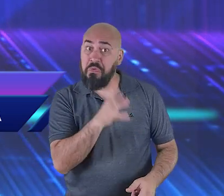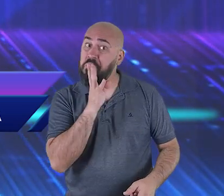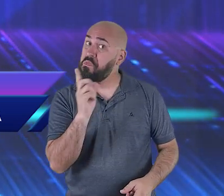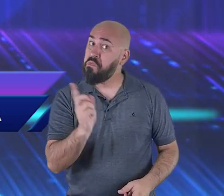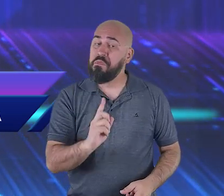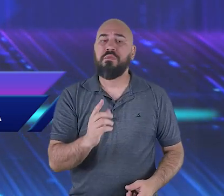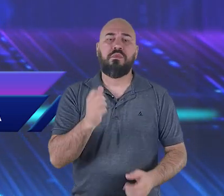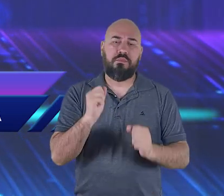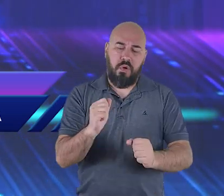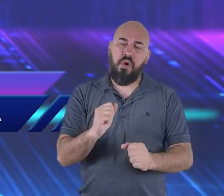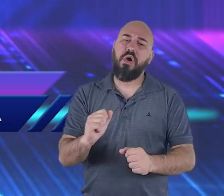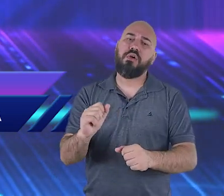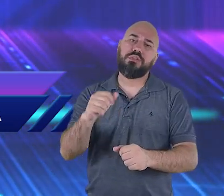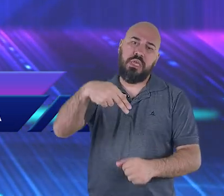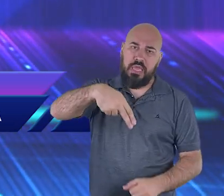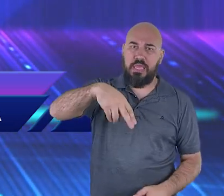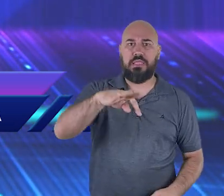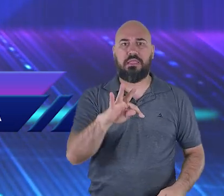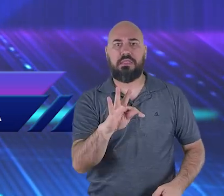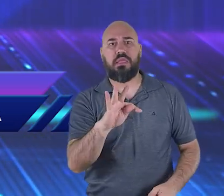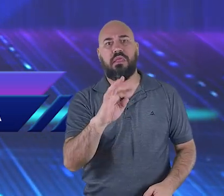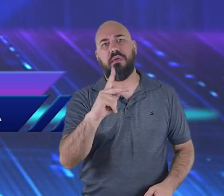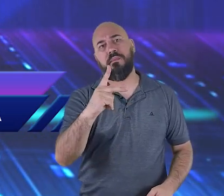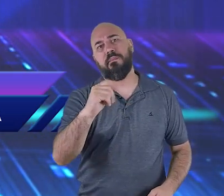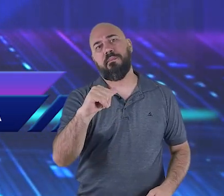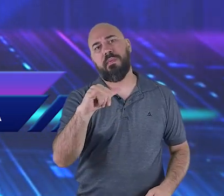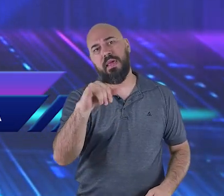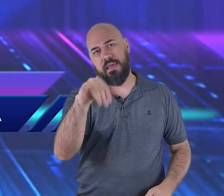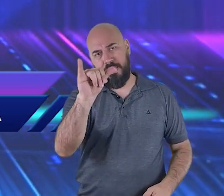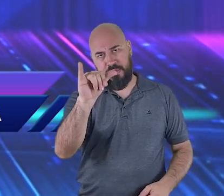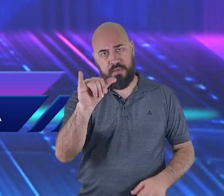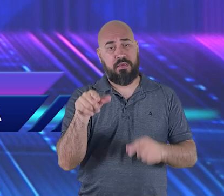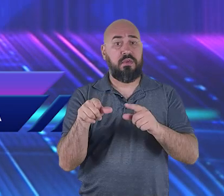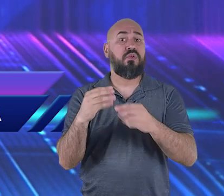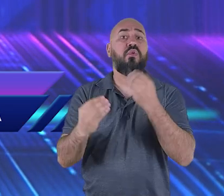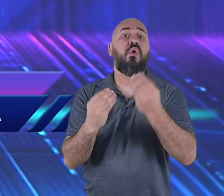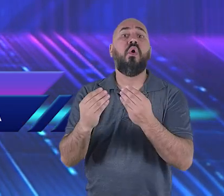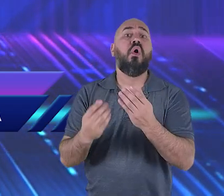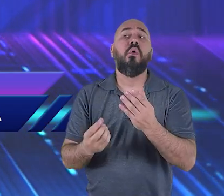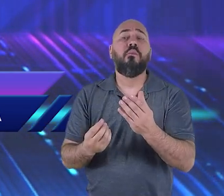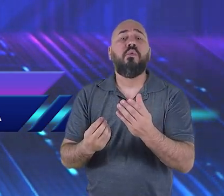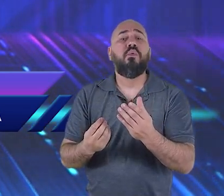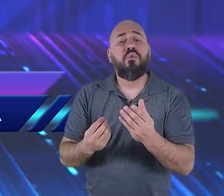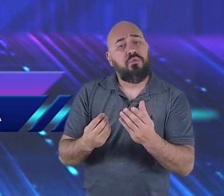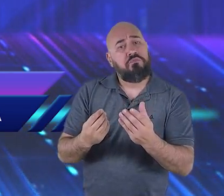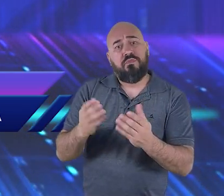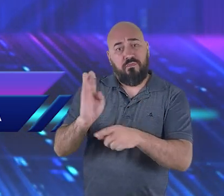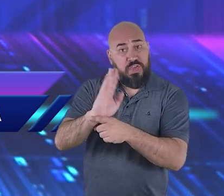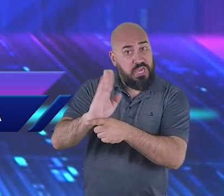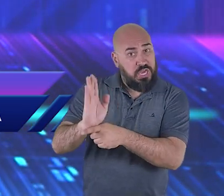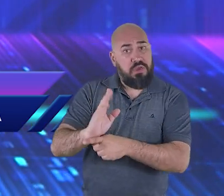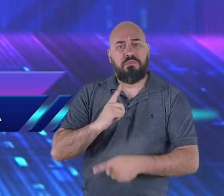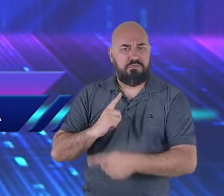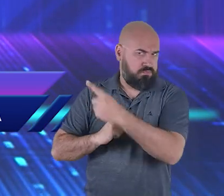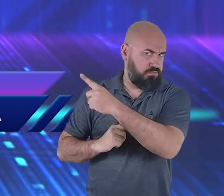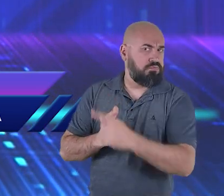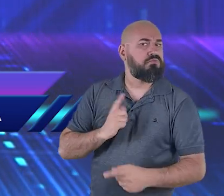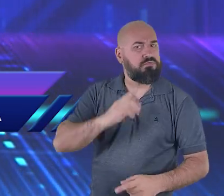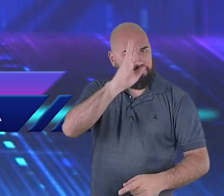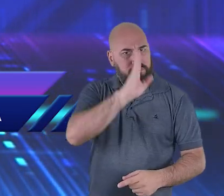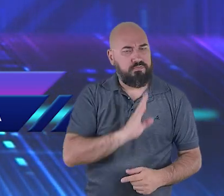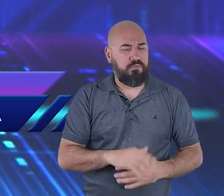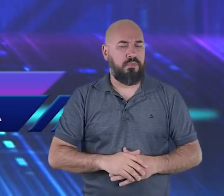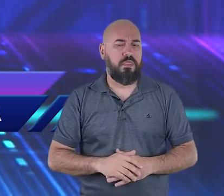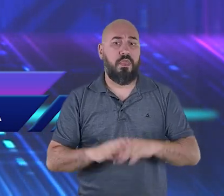mar e besta que sobe da terra. Mas agora nós vamos falar sobre o dragão, tá bom? Então vamos entender um